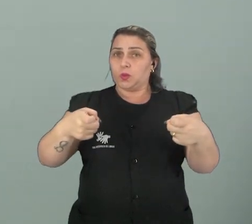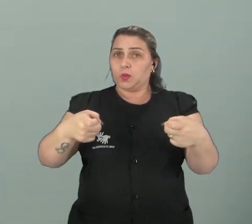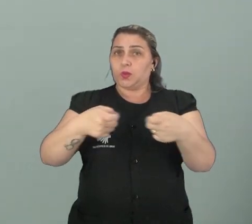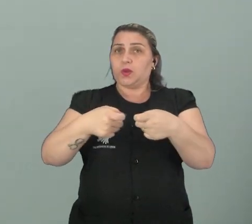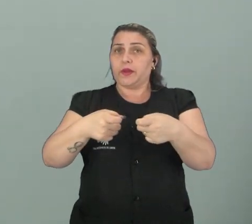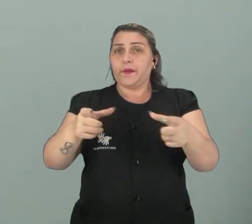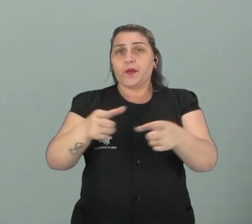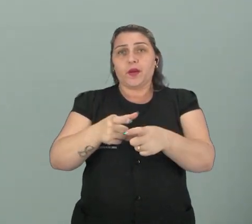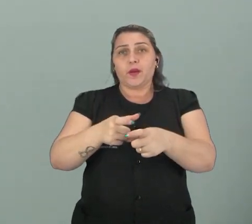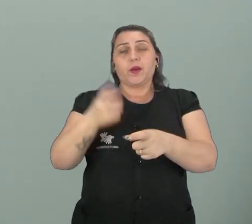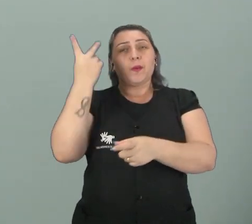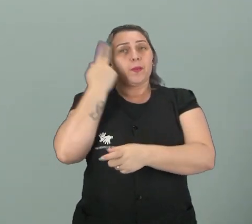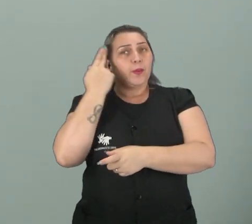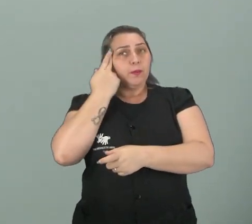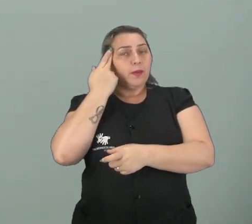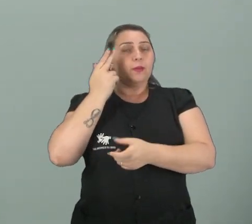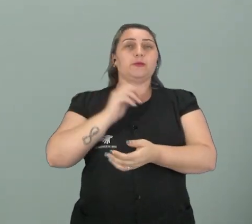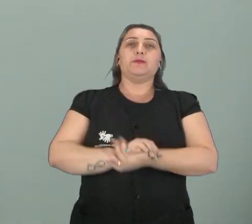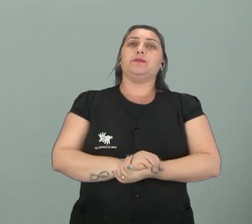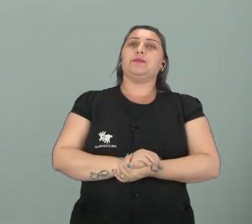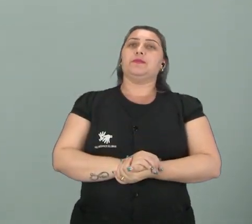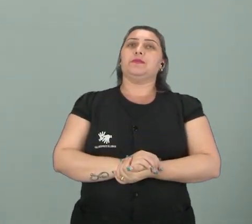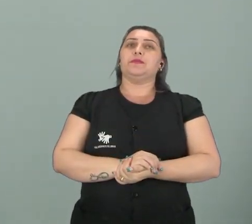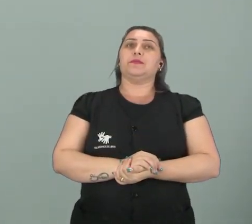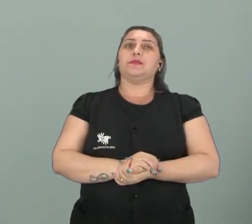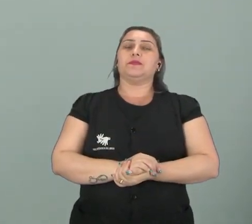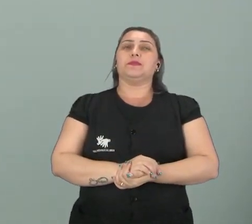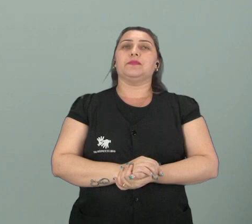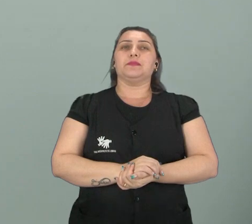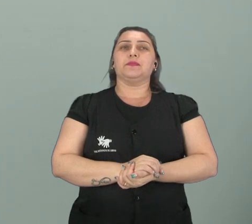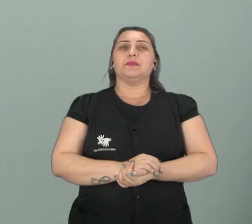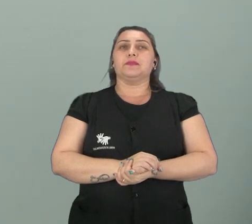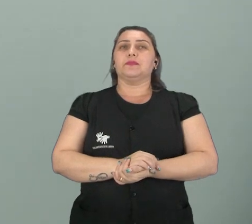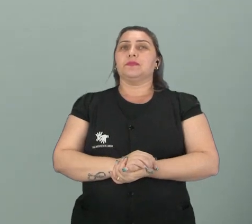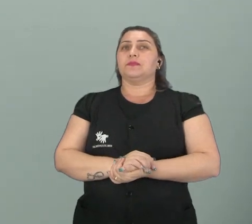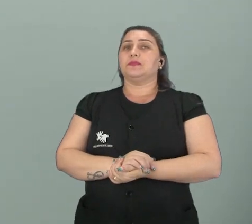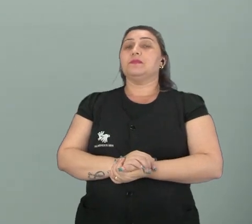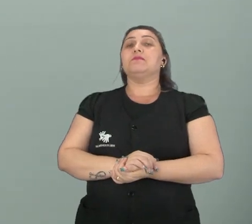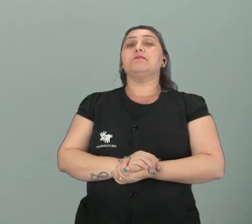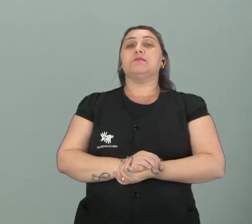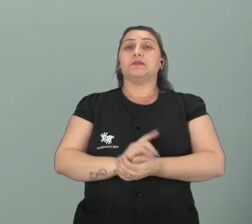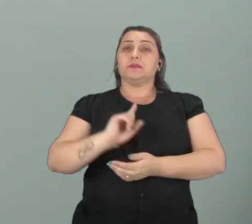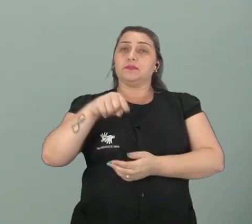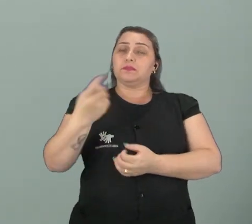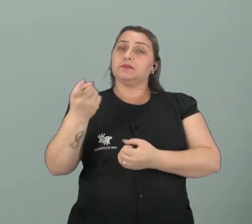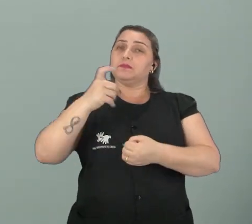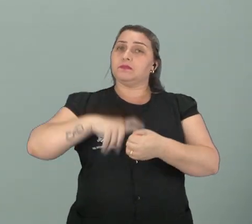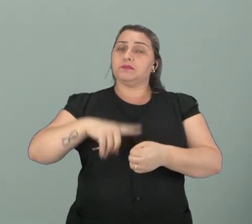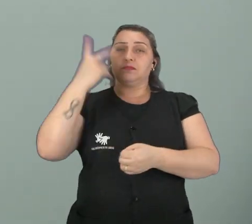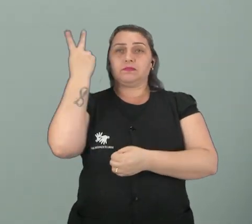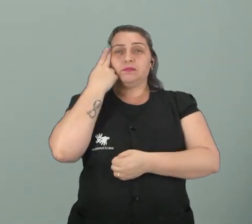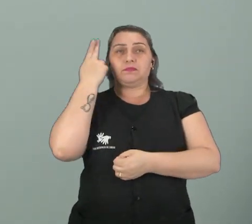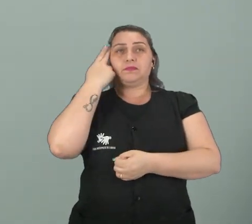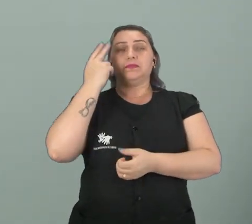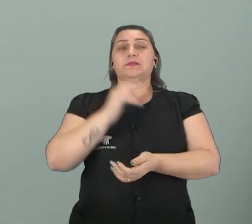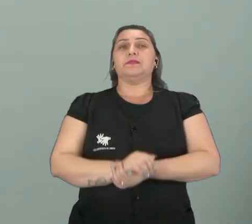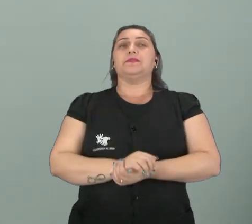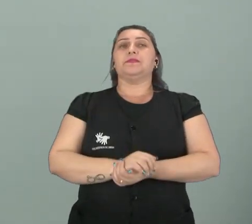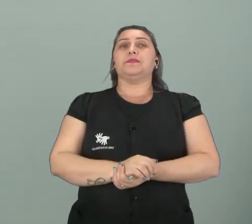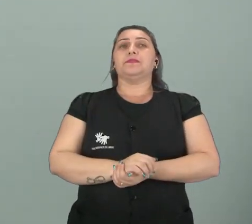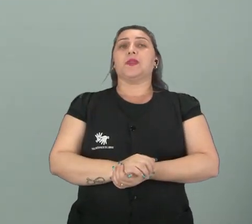solta, ele volta para o seu formato original. Então, é elasticidade, pode ser deformado, depois volta ao seu formato